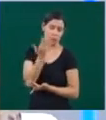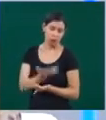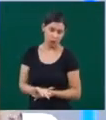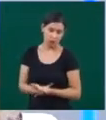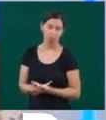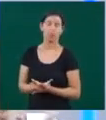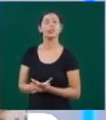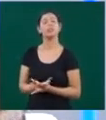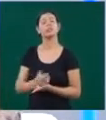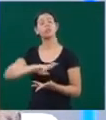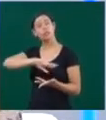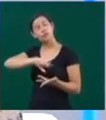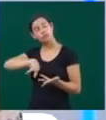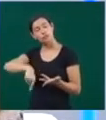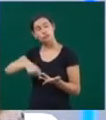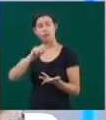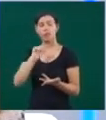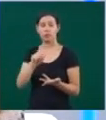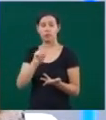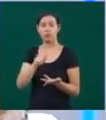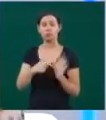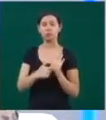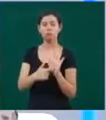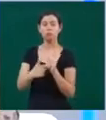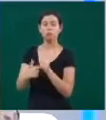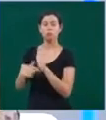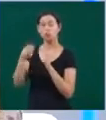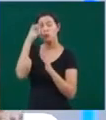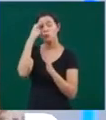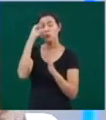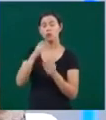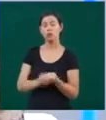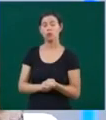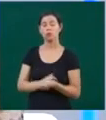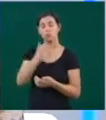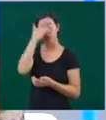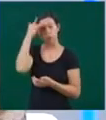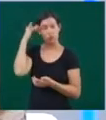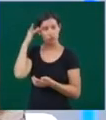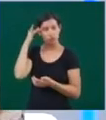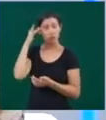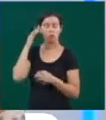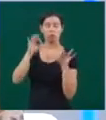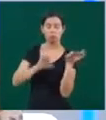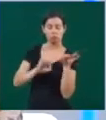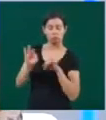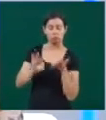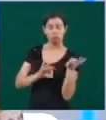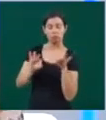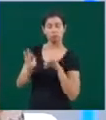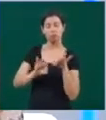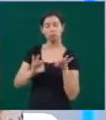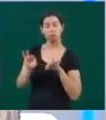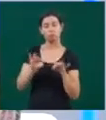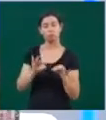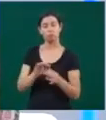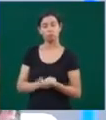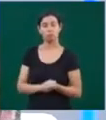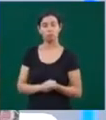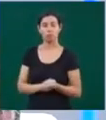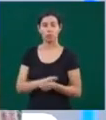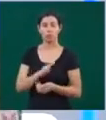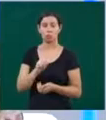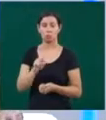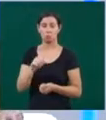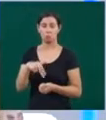atrás em algum tempo atrás até agora está acontecendo vem acontecendo muitas iniciativas culturais por meio de muitos produtores pessoais